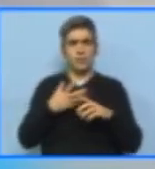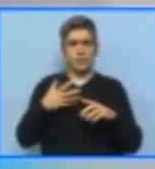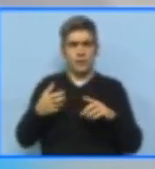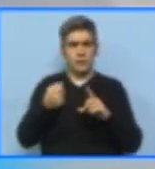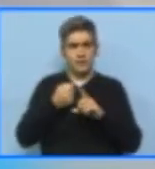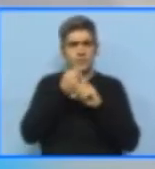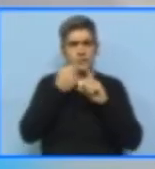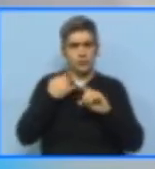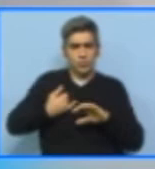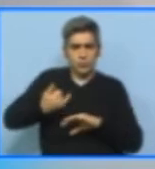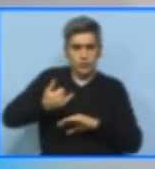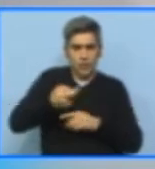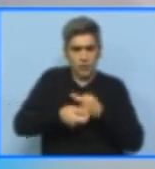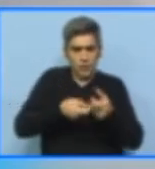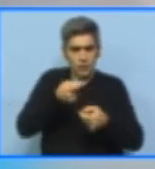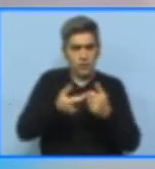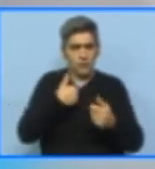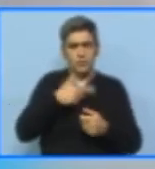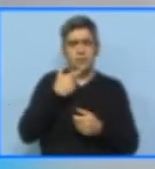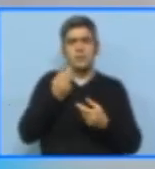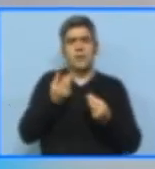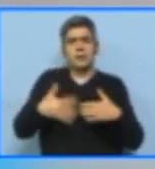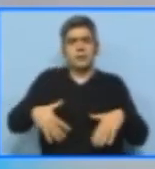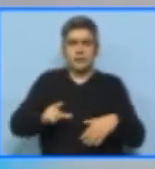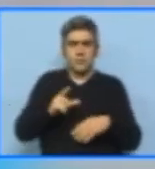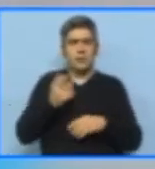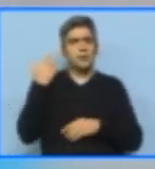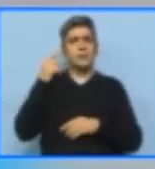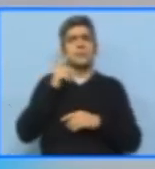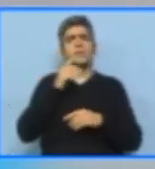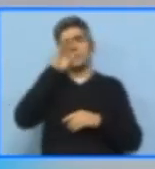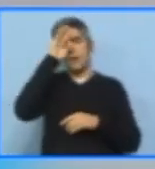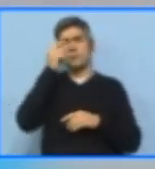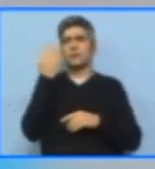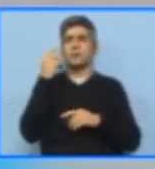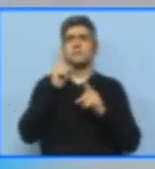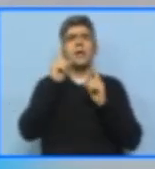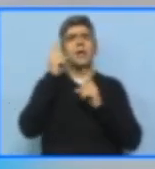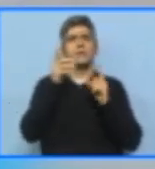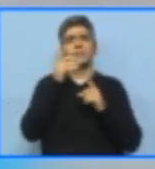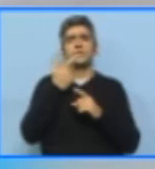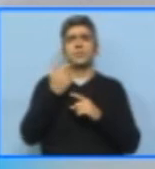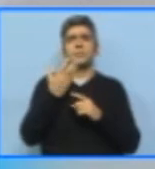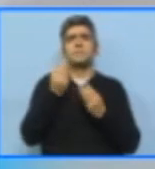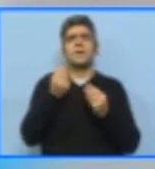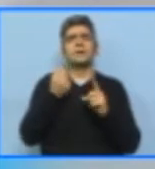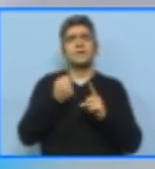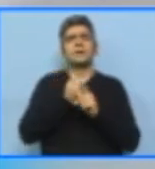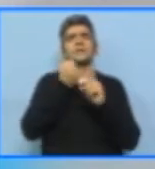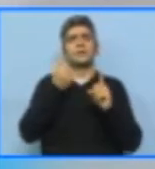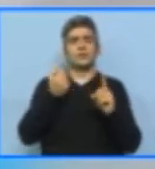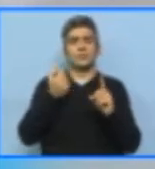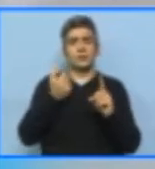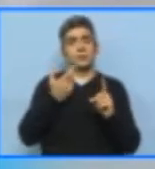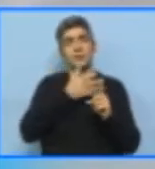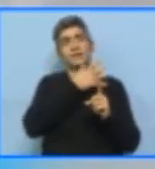de desafios permanentes, que não devemos temer. Aliás, o Papa há dias em Milão, penso eu, falava muito de não termos medo dos desafios. E